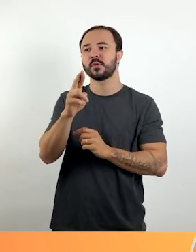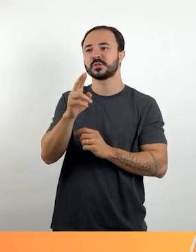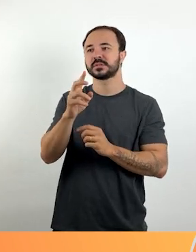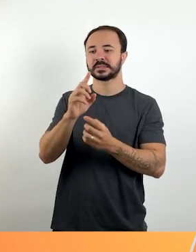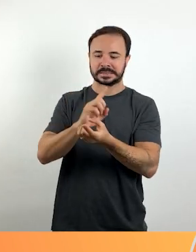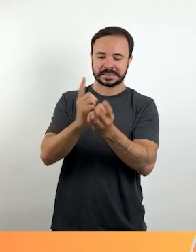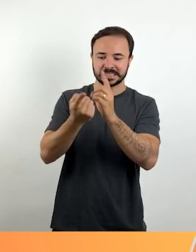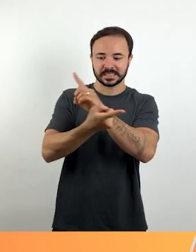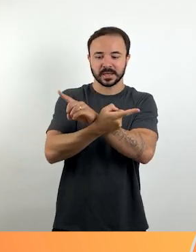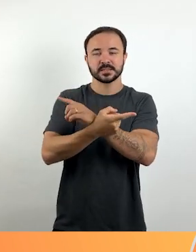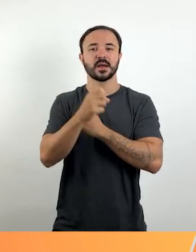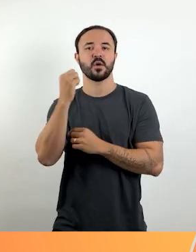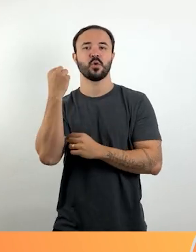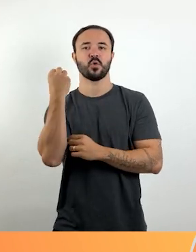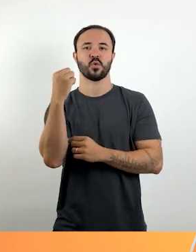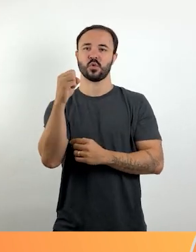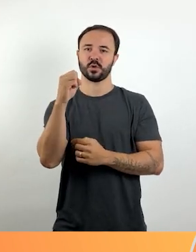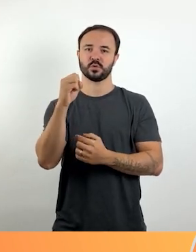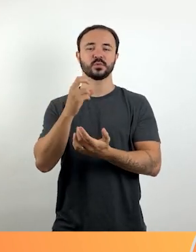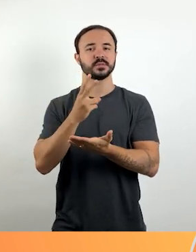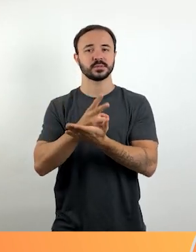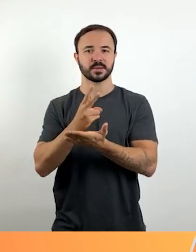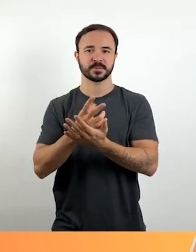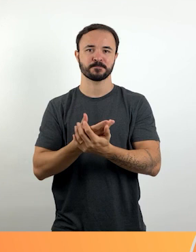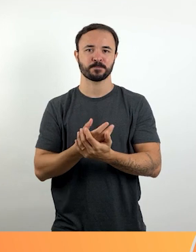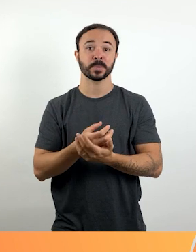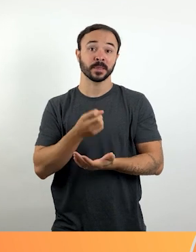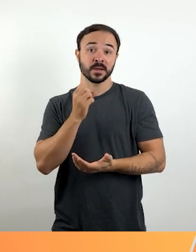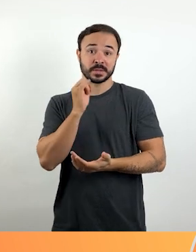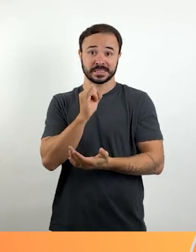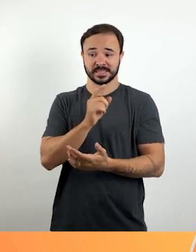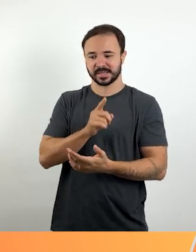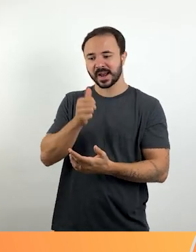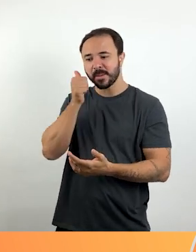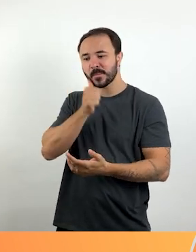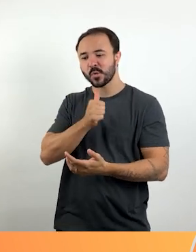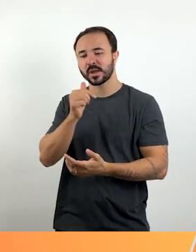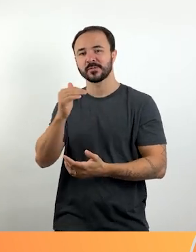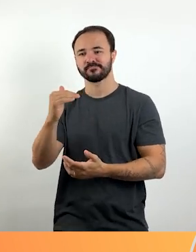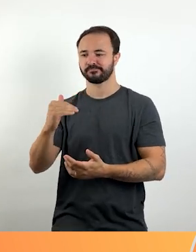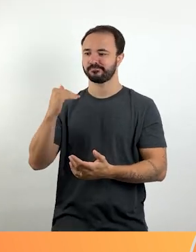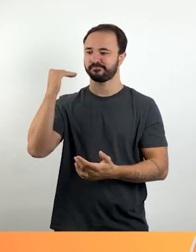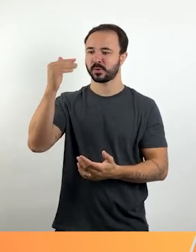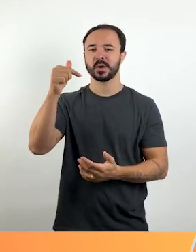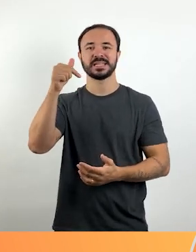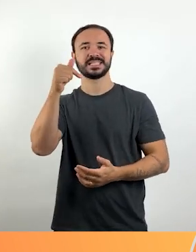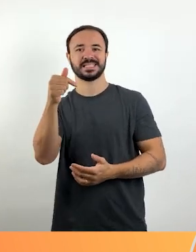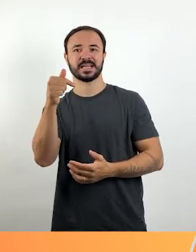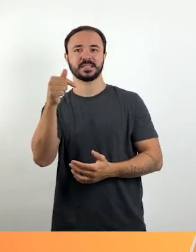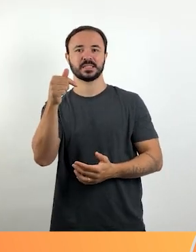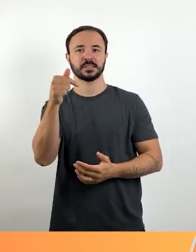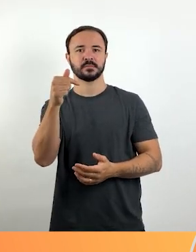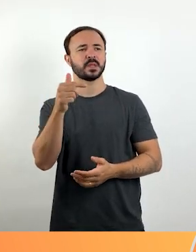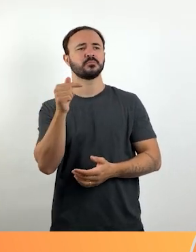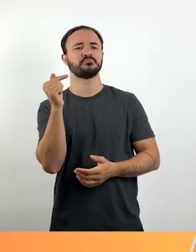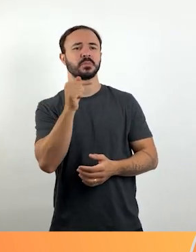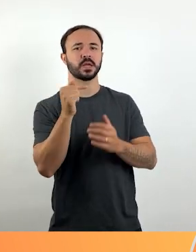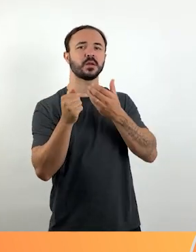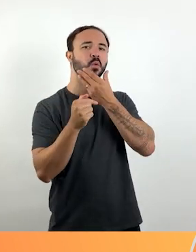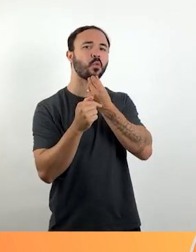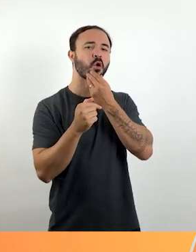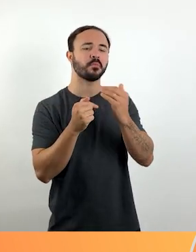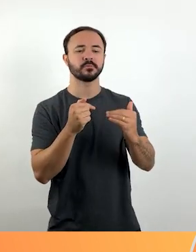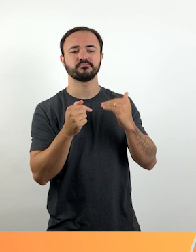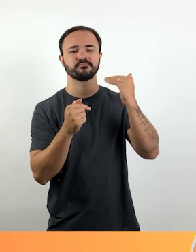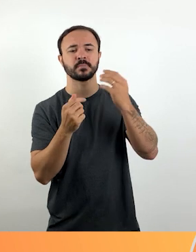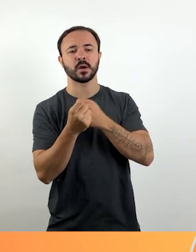de Paulo quando Maria estiver a 7 metros do solo, nós podemos fazer o seguinte: se eu aumentar aqui em mais 2 a